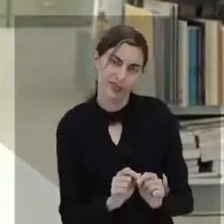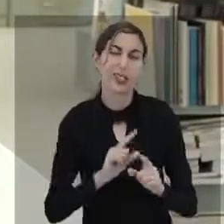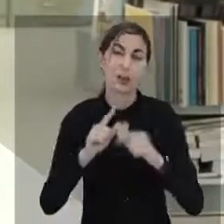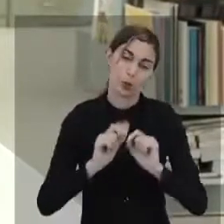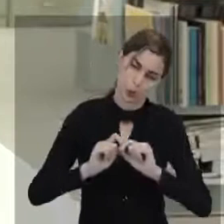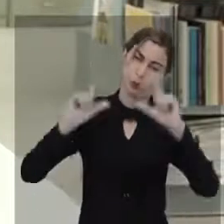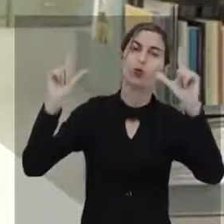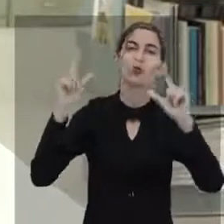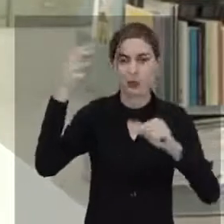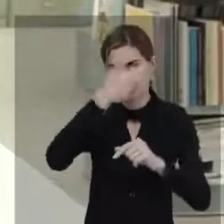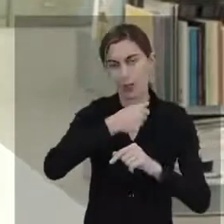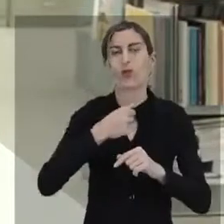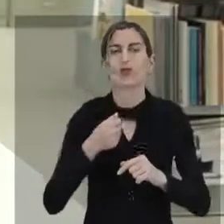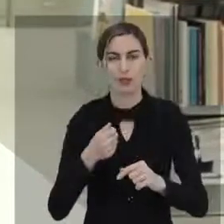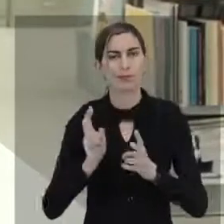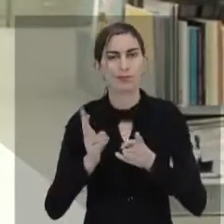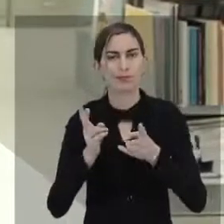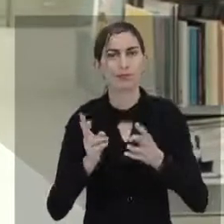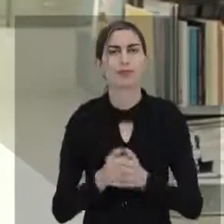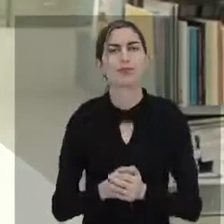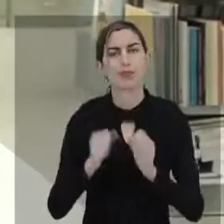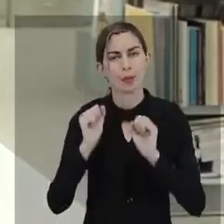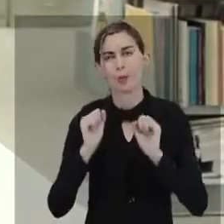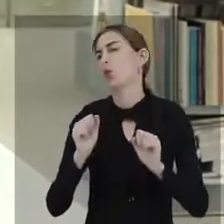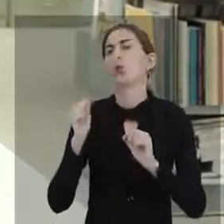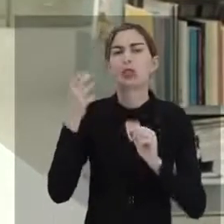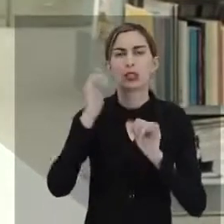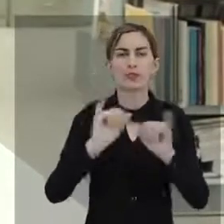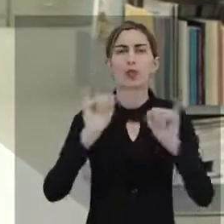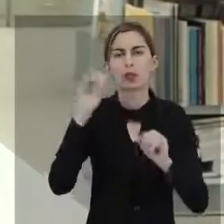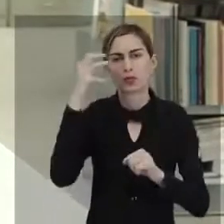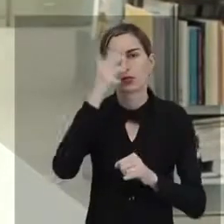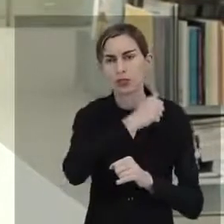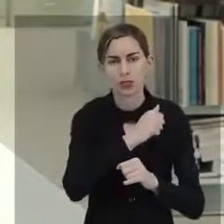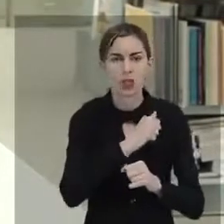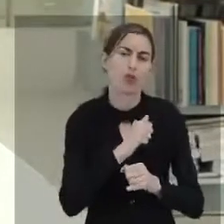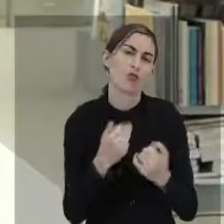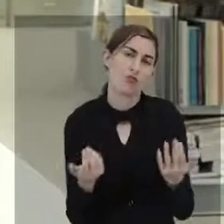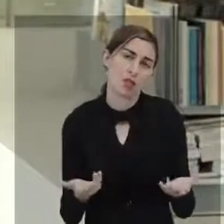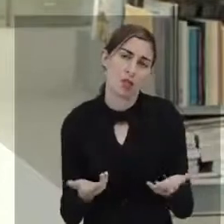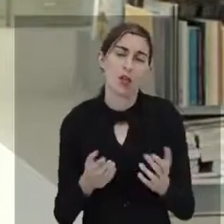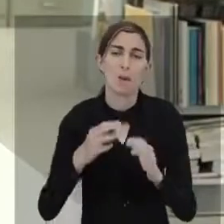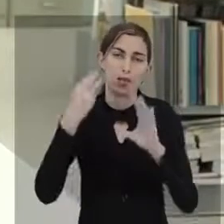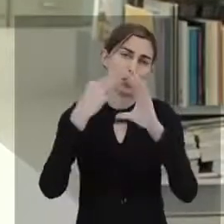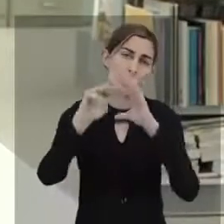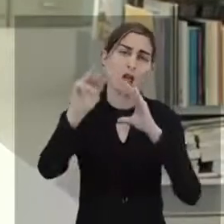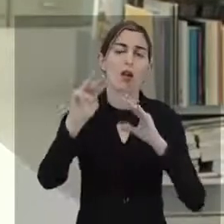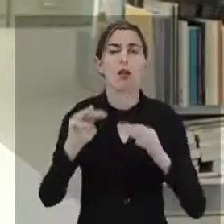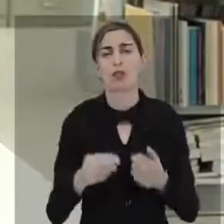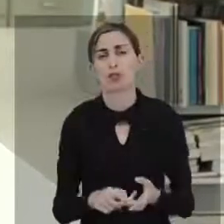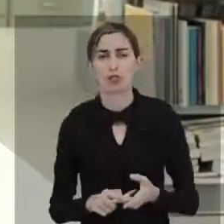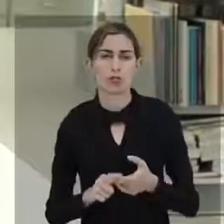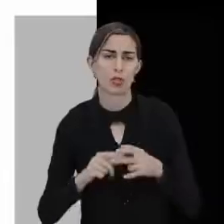salva. Então, você pode salvar uma informação que seja um booleano, pode salvar uma mensagem, um string,